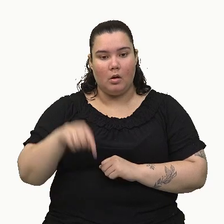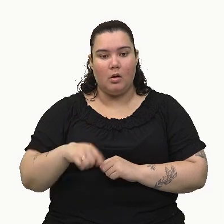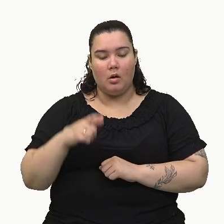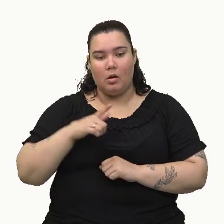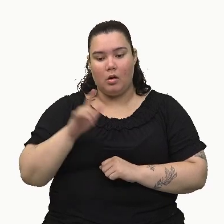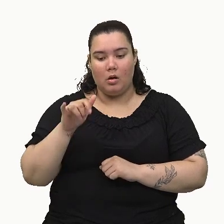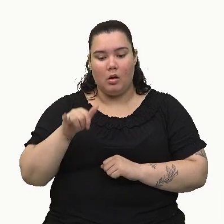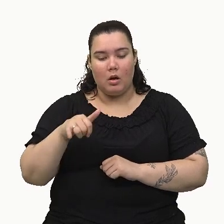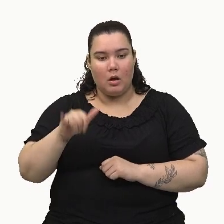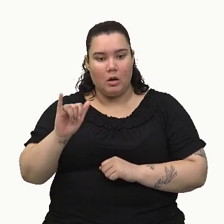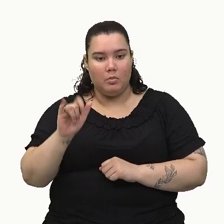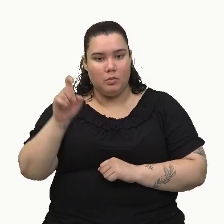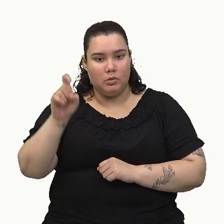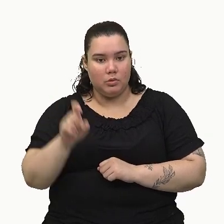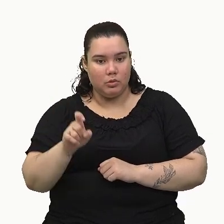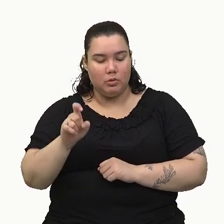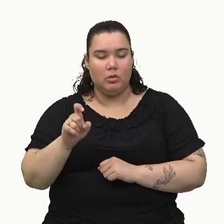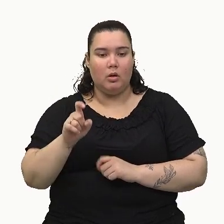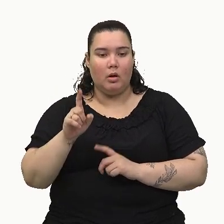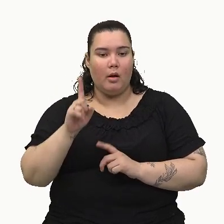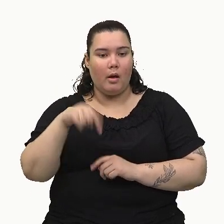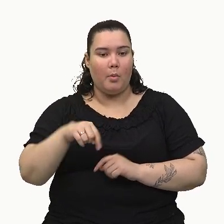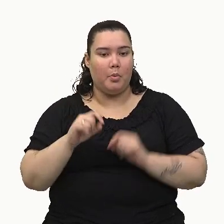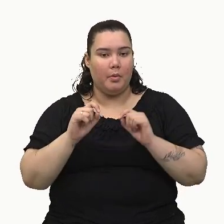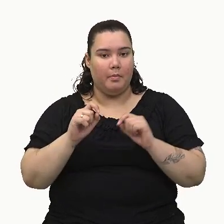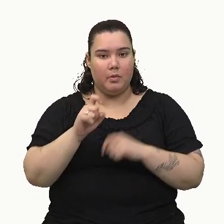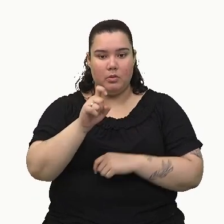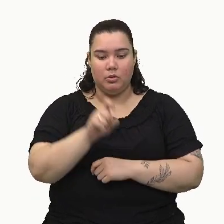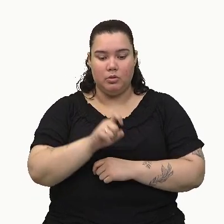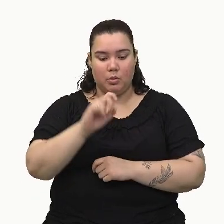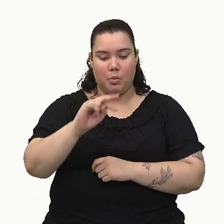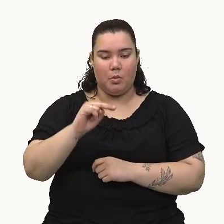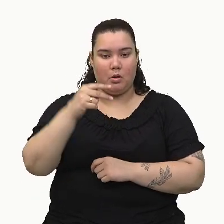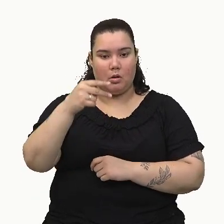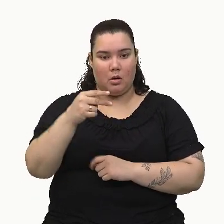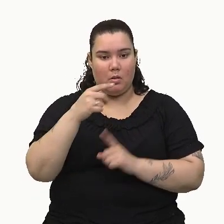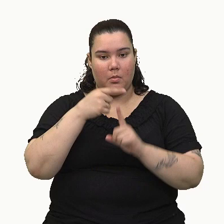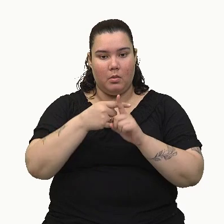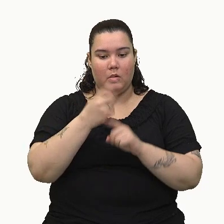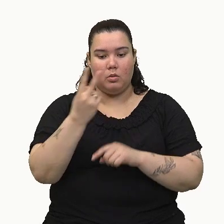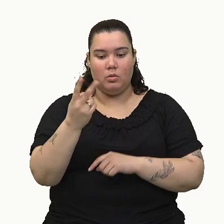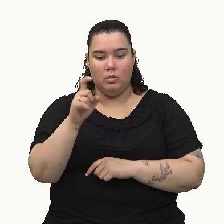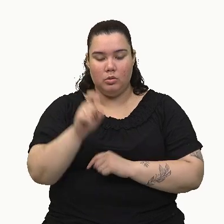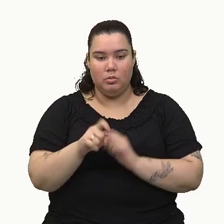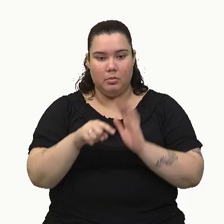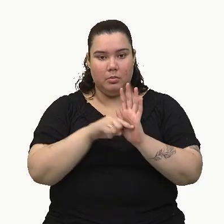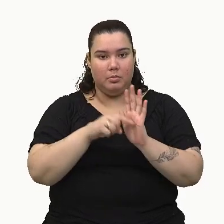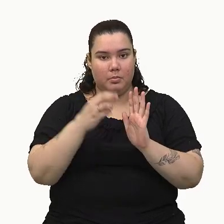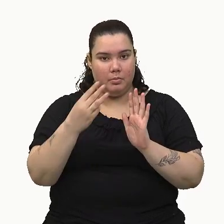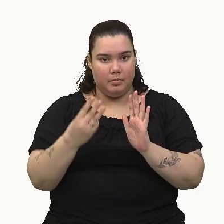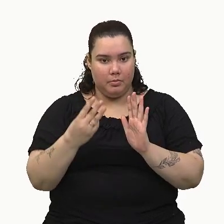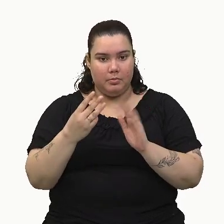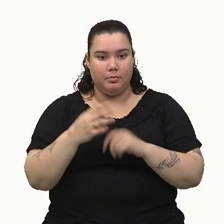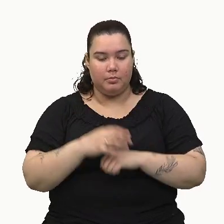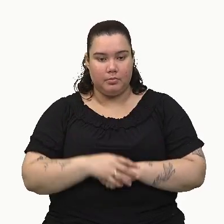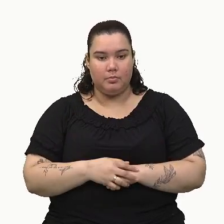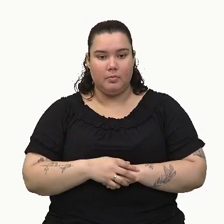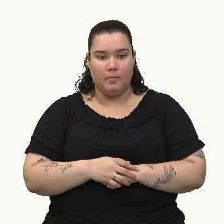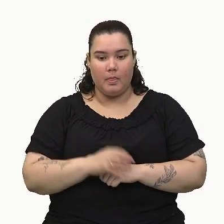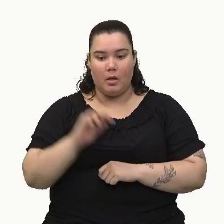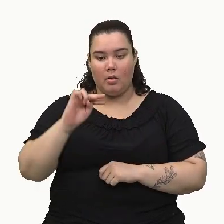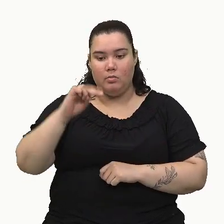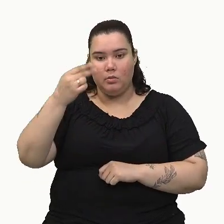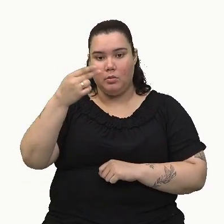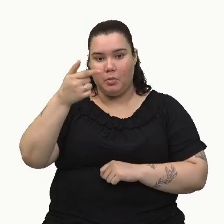função y de x igual a x ao quadrado mais 2x menos 3. Expoente 2 para o